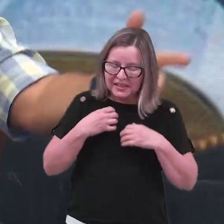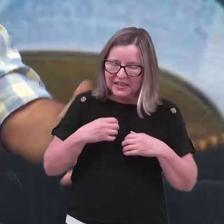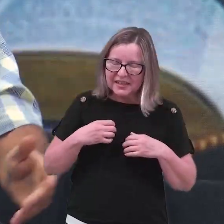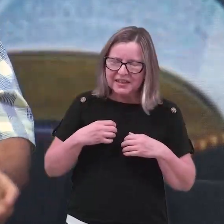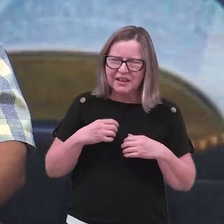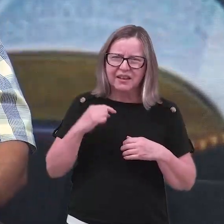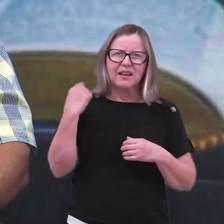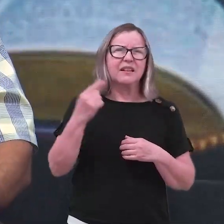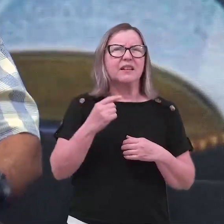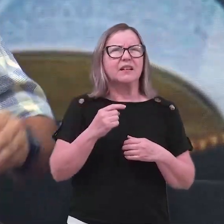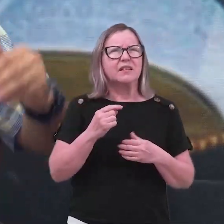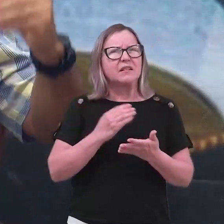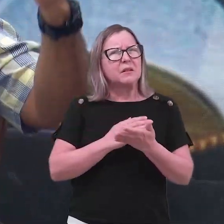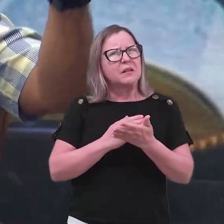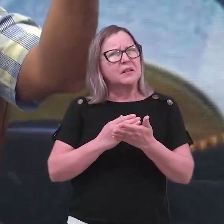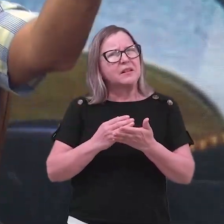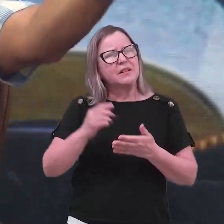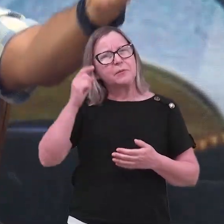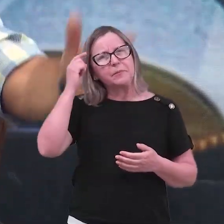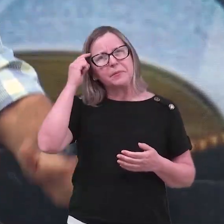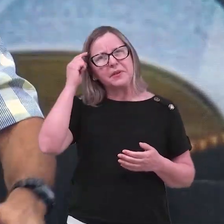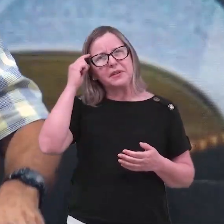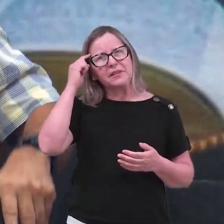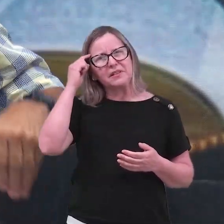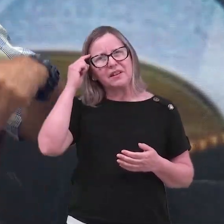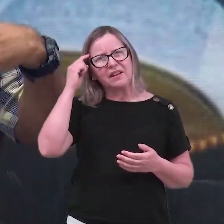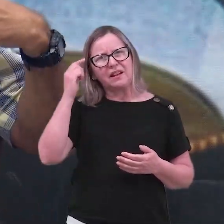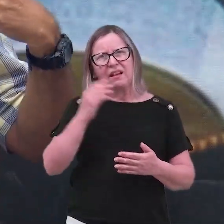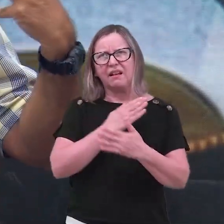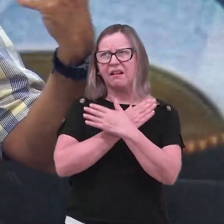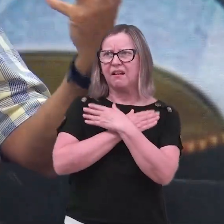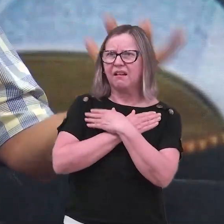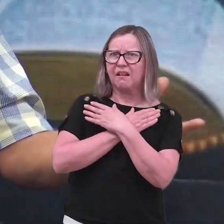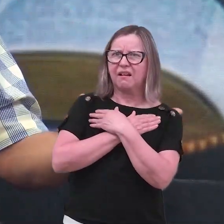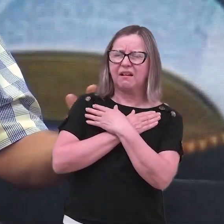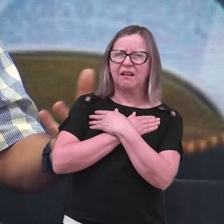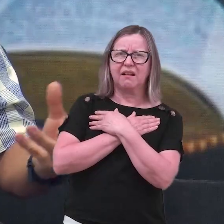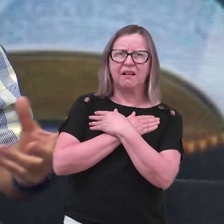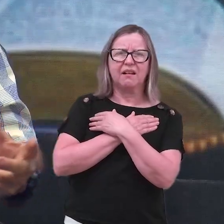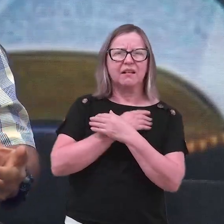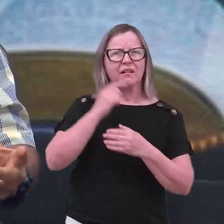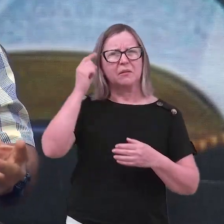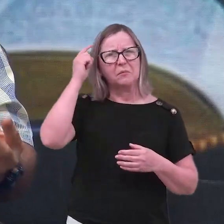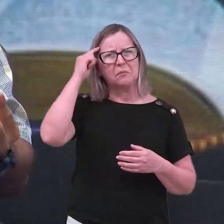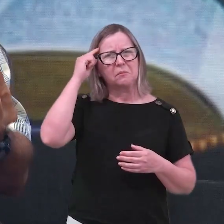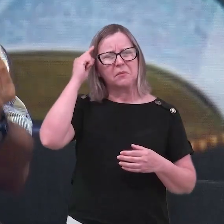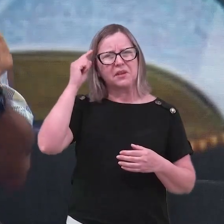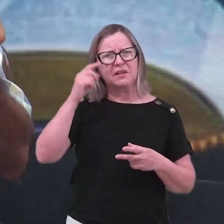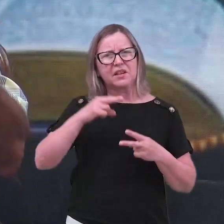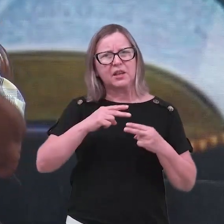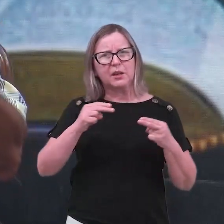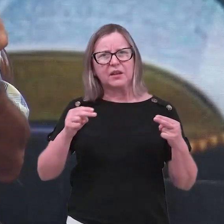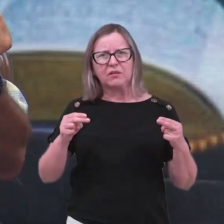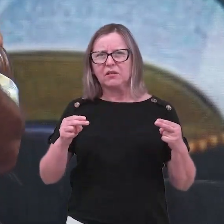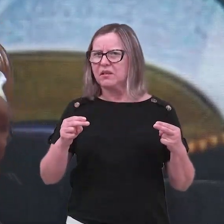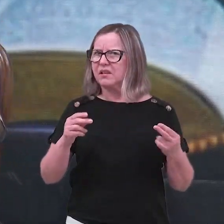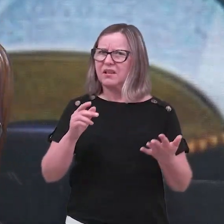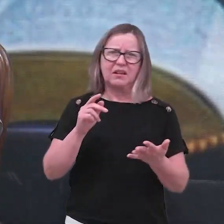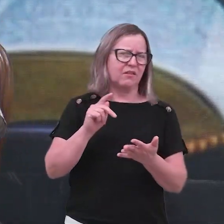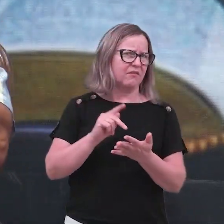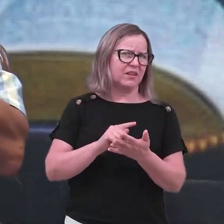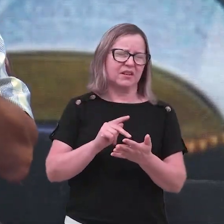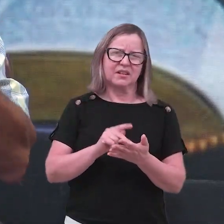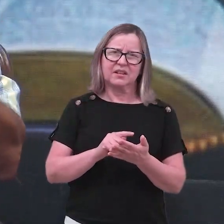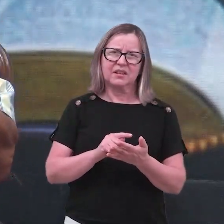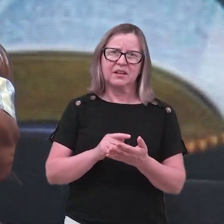fica pensando no desemprego, a gente já fica pensando numa série de coisas que não são reais. Muitas